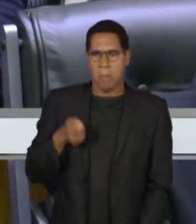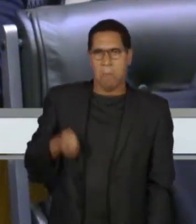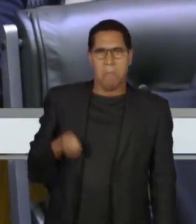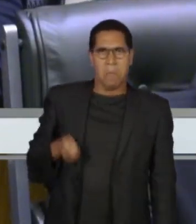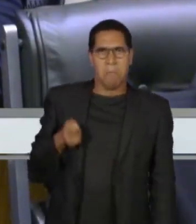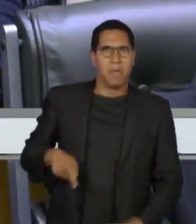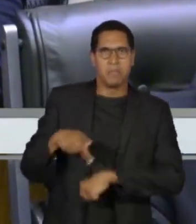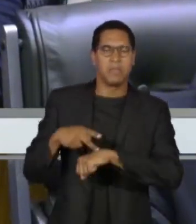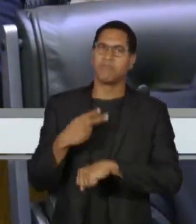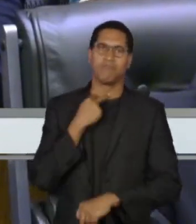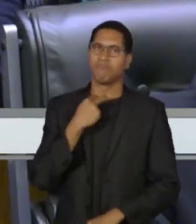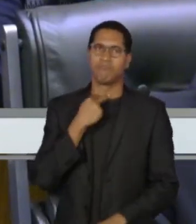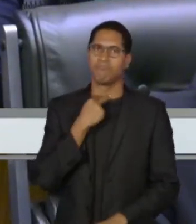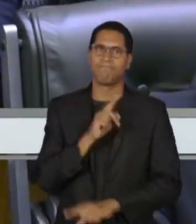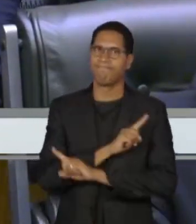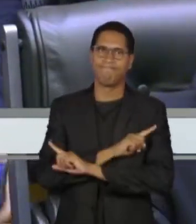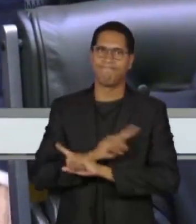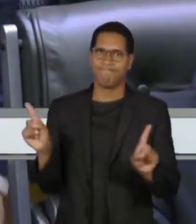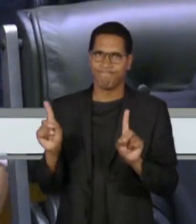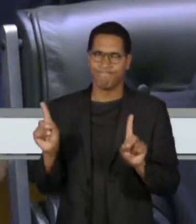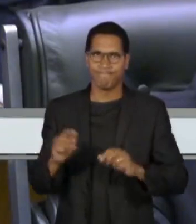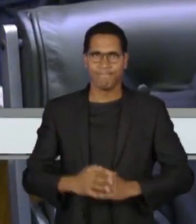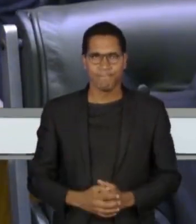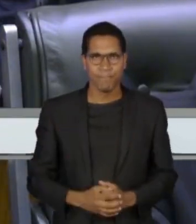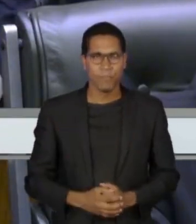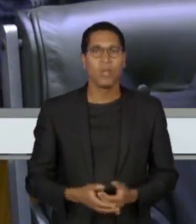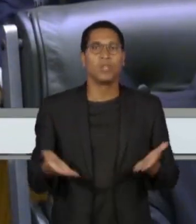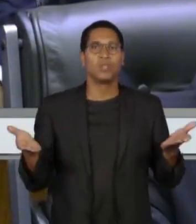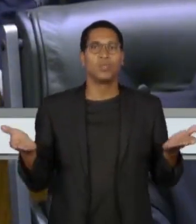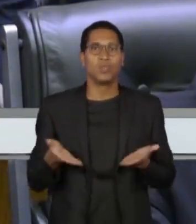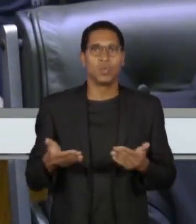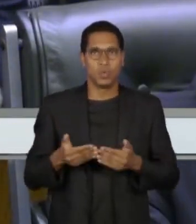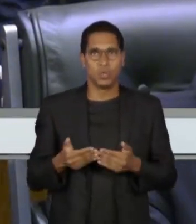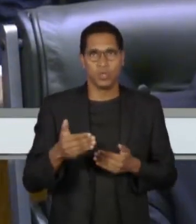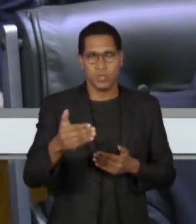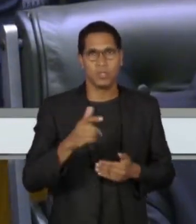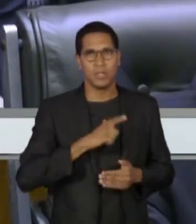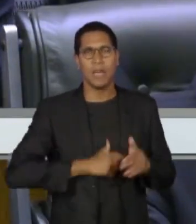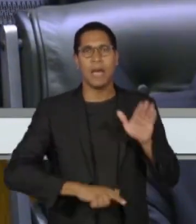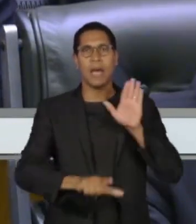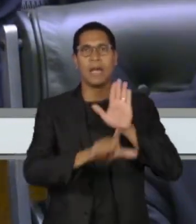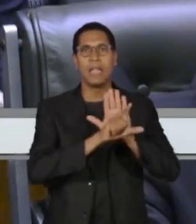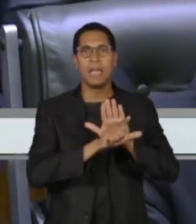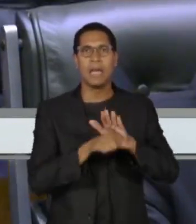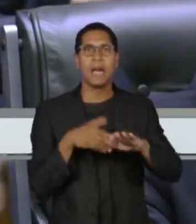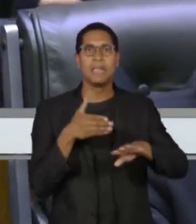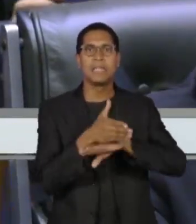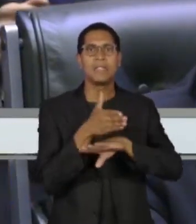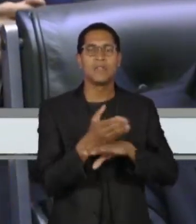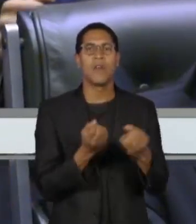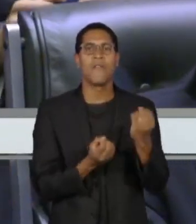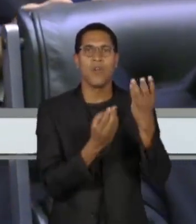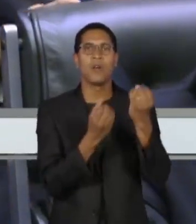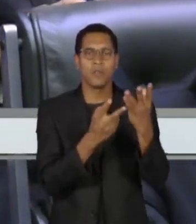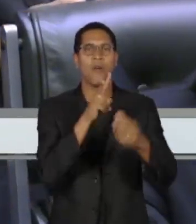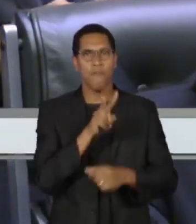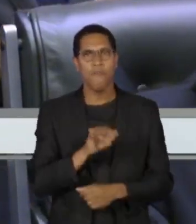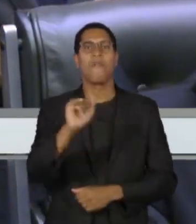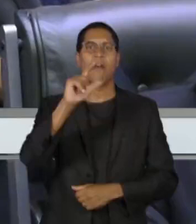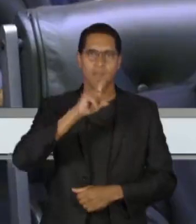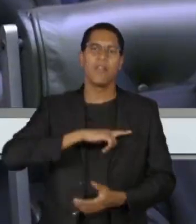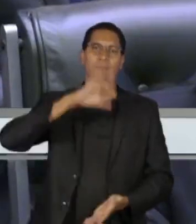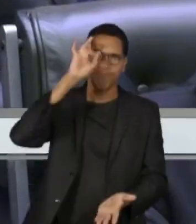país. A partir de hoje, a lei de acesso à informação voltará a